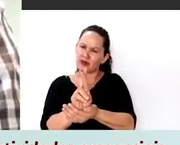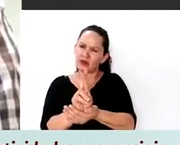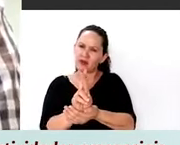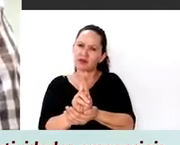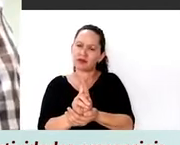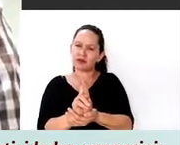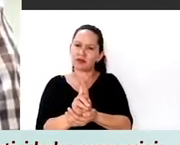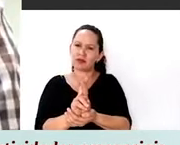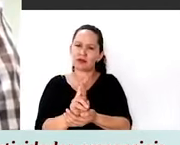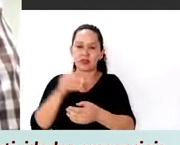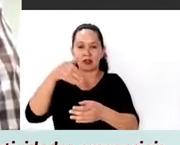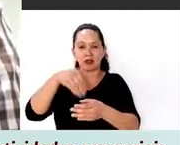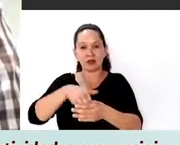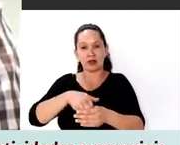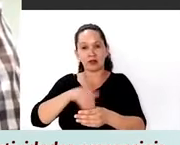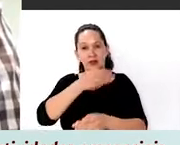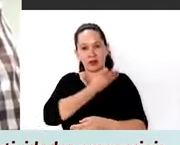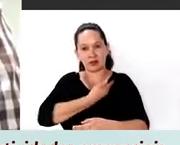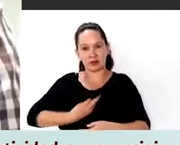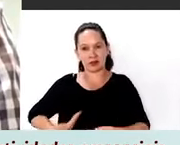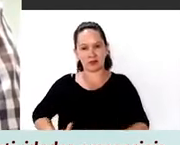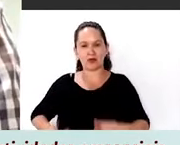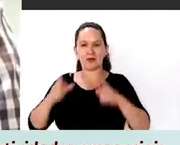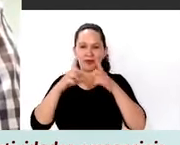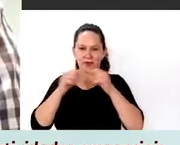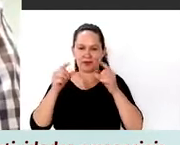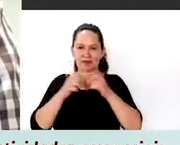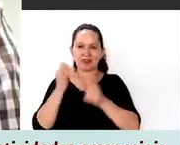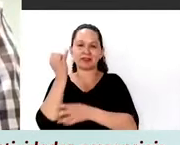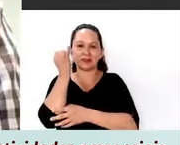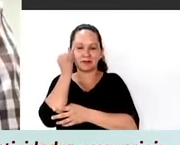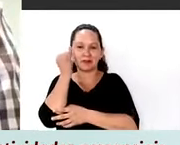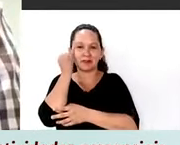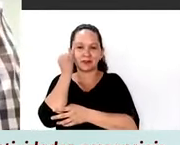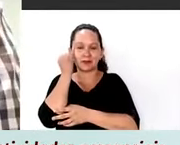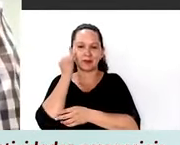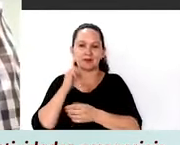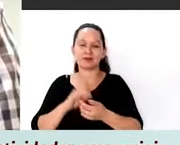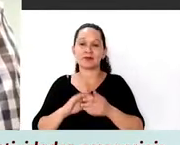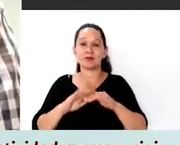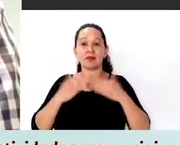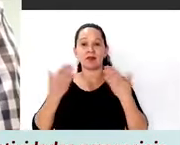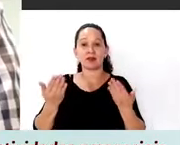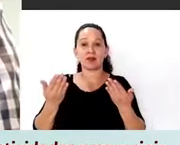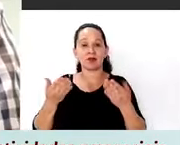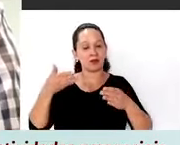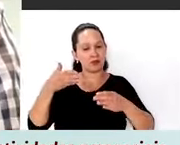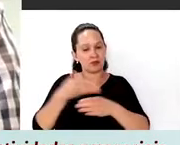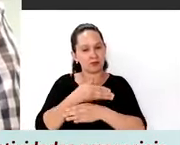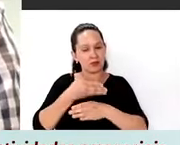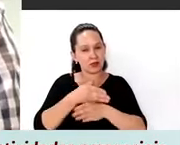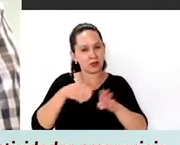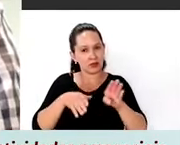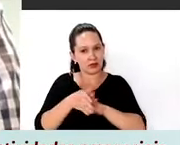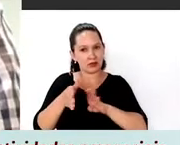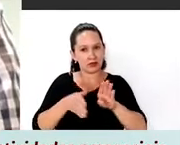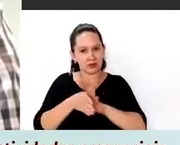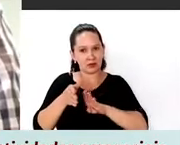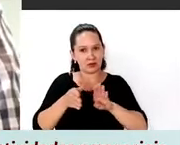representativa dentro do governo do Distrito Federal, não? Então, os membros do Conselho, quando